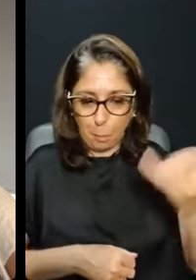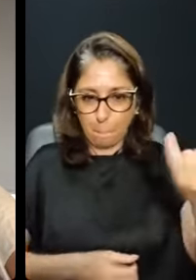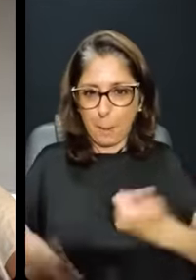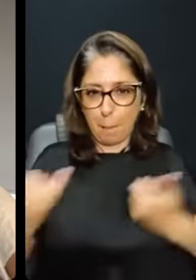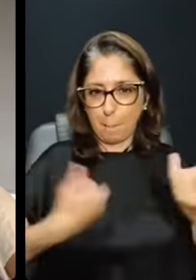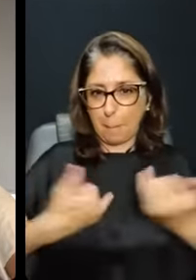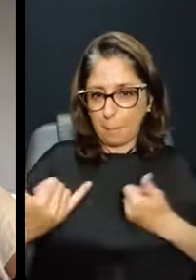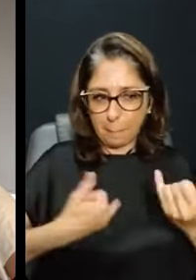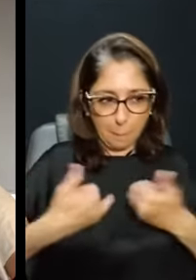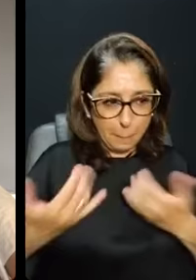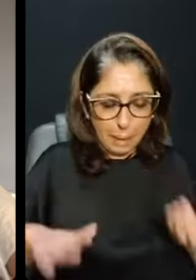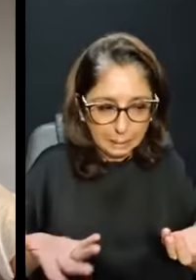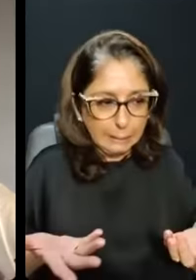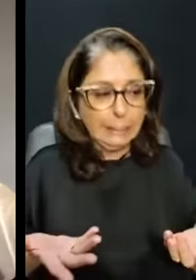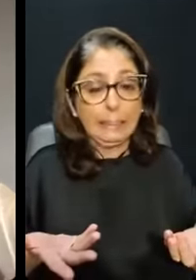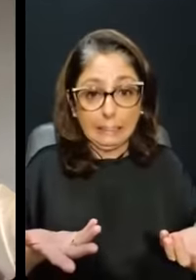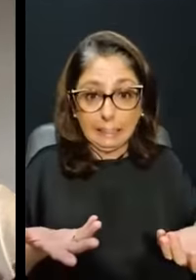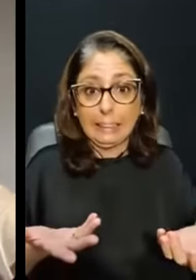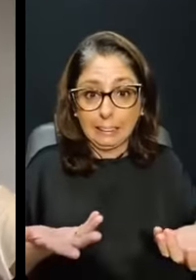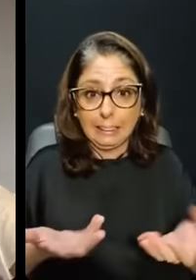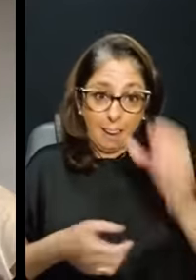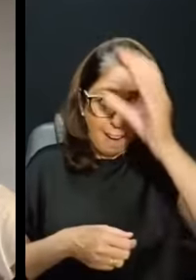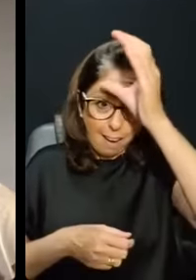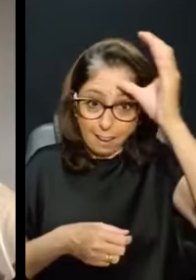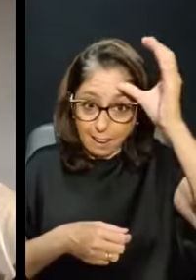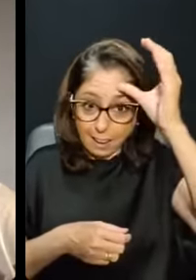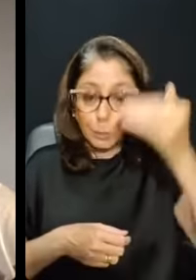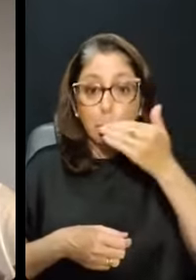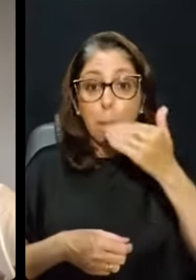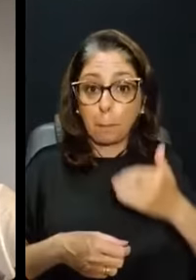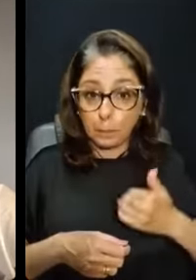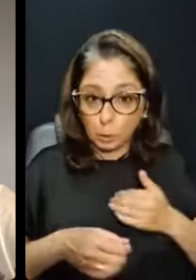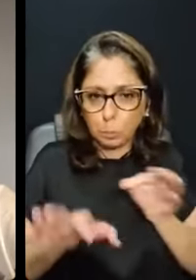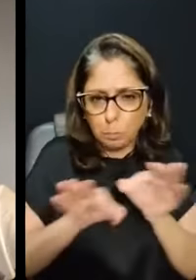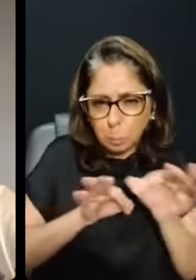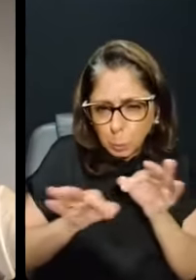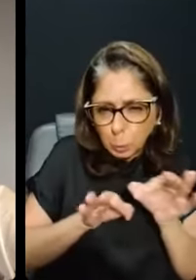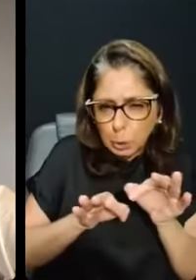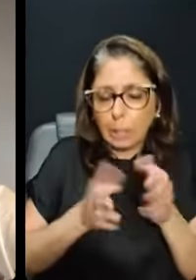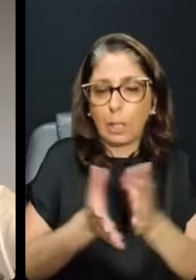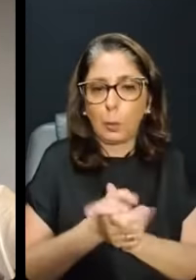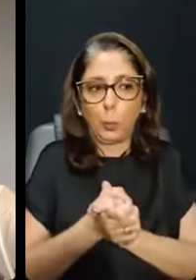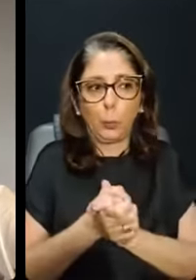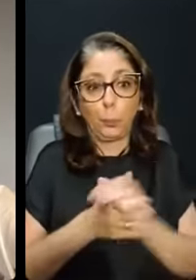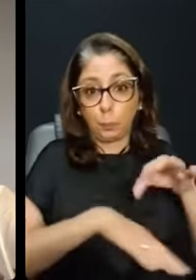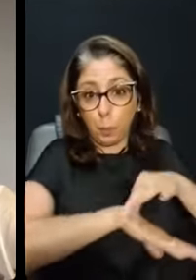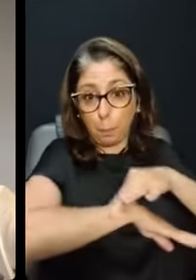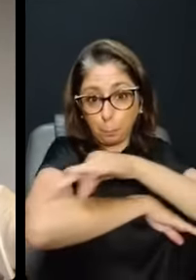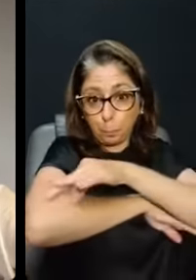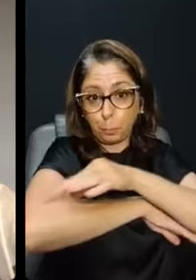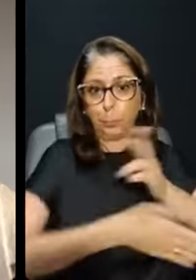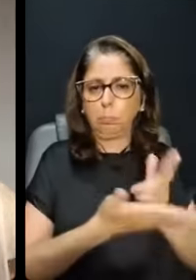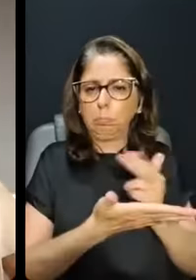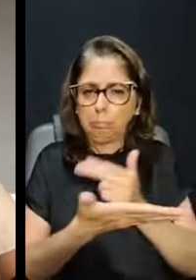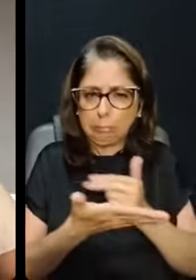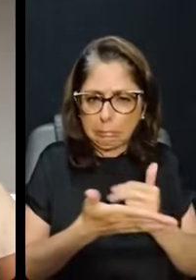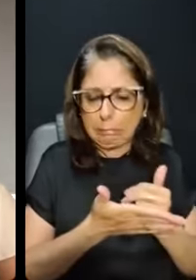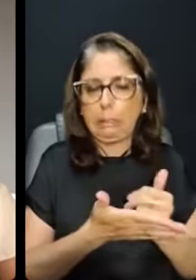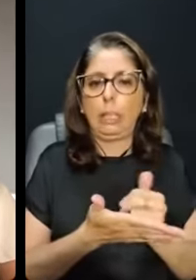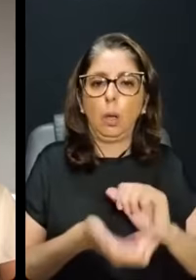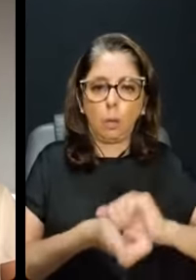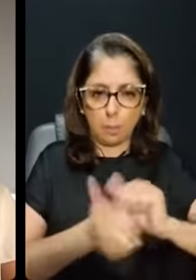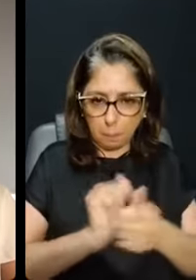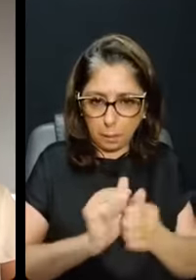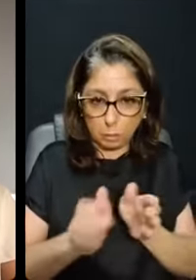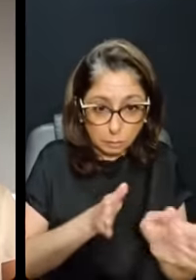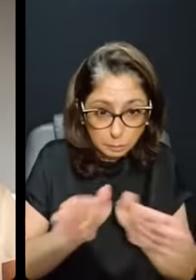mais, né? Os clientes chegando cada vez mais. Um arquiteto especialista em acessibilidade, ele